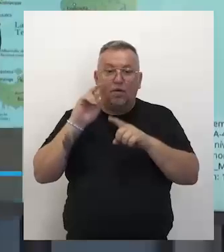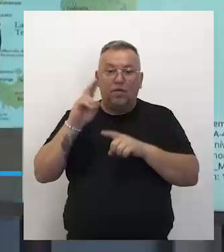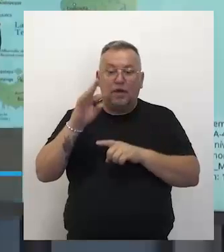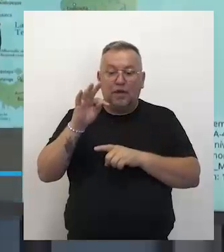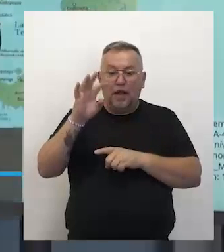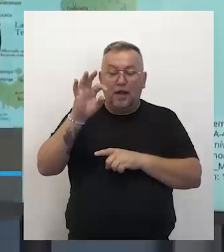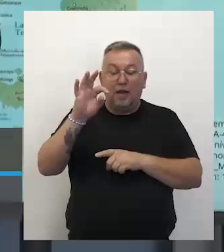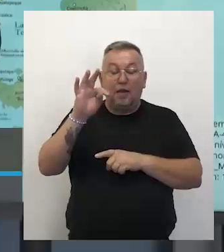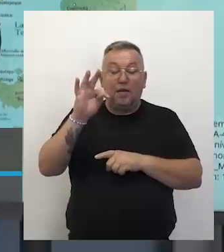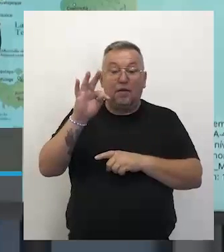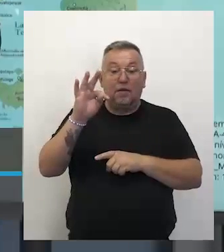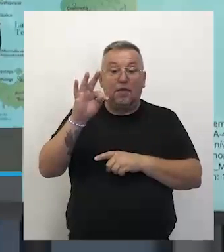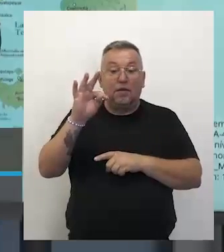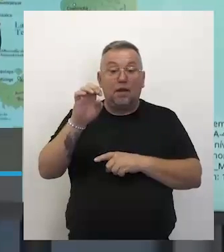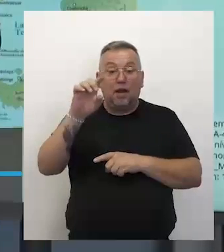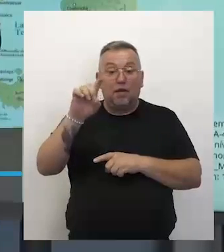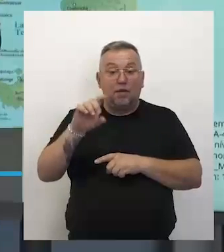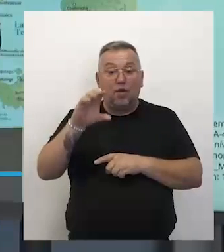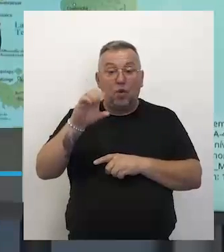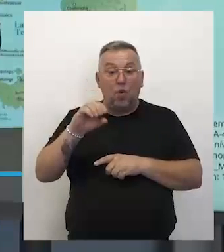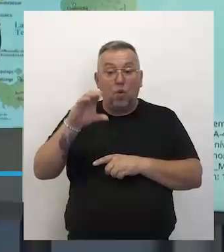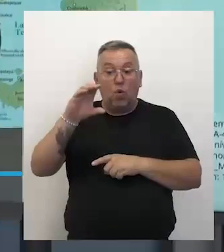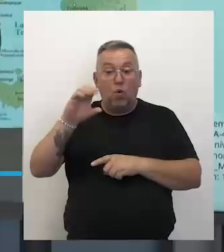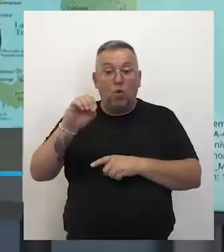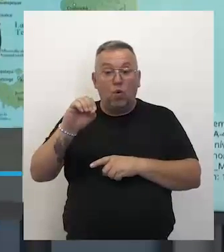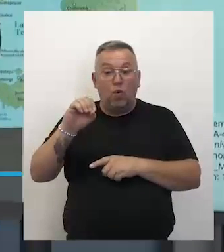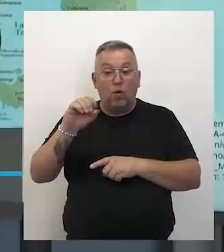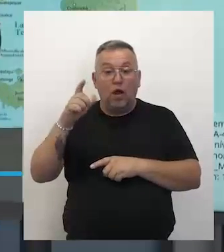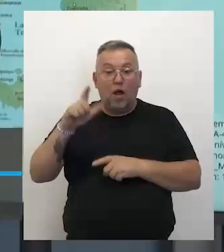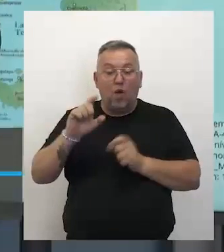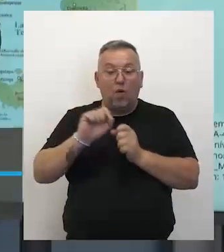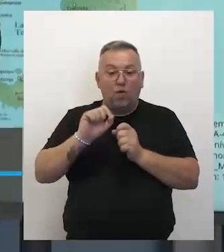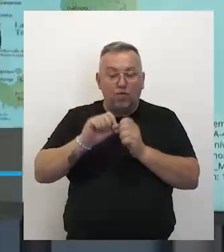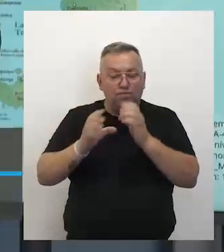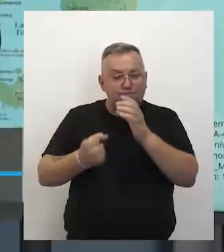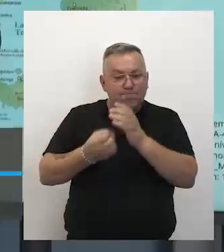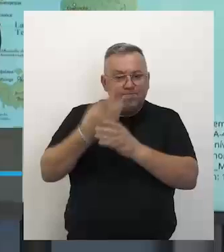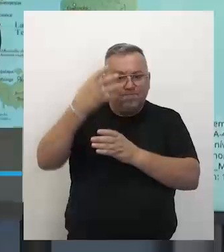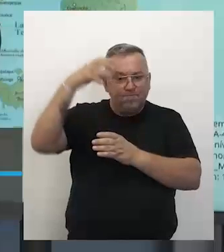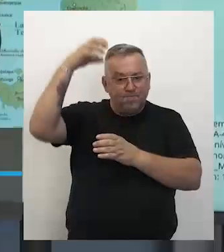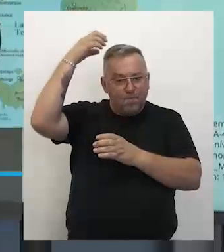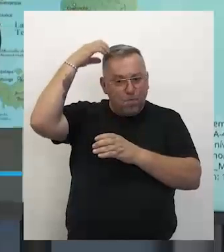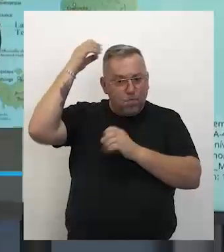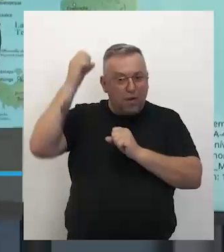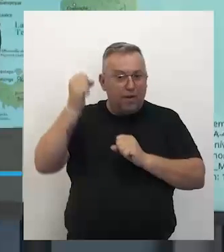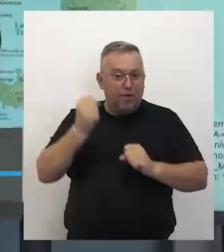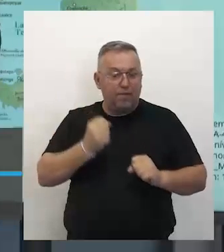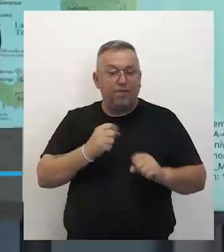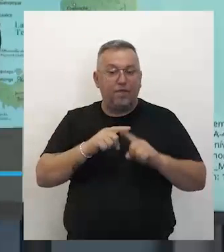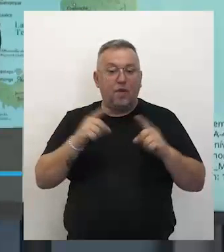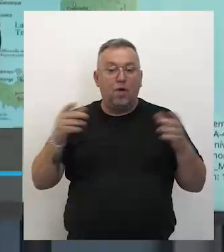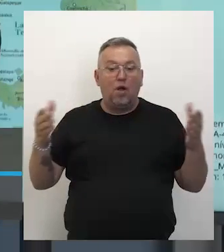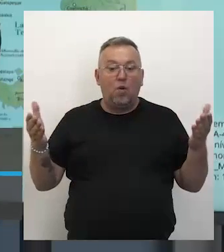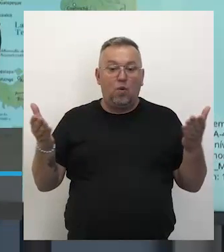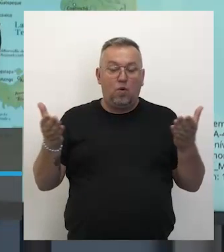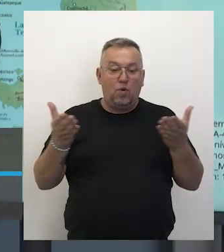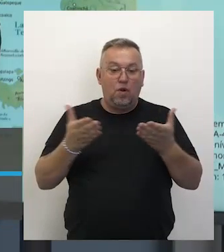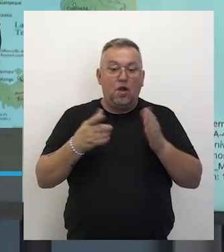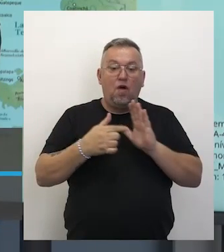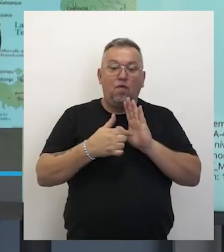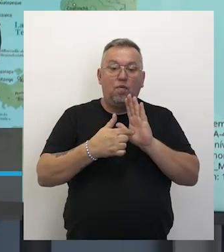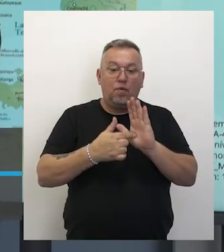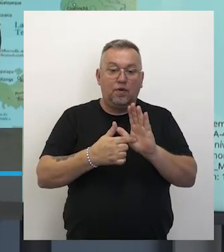Lago Texcoco eles se desenvolveram, foram onde eles desenvolveram o seu império, certo? E agora, eu vou